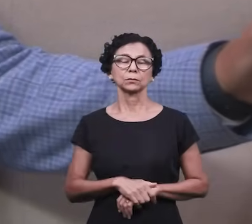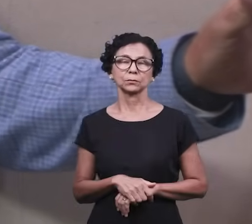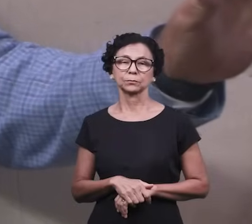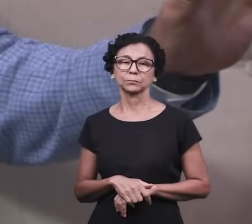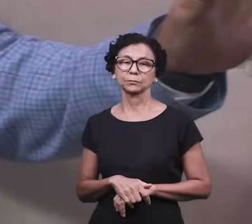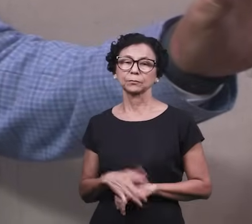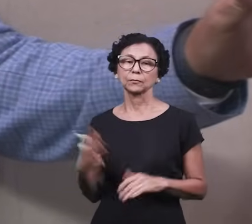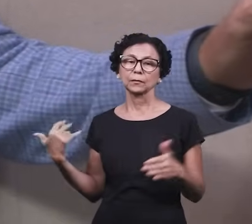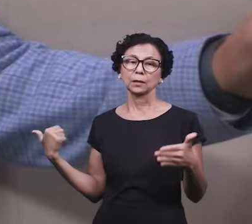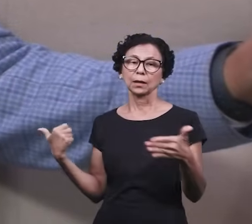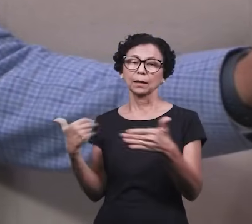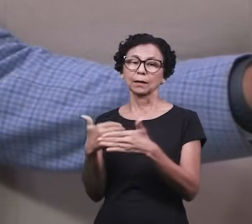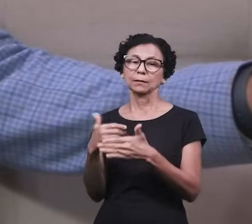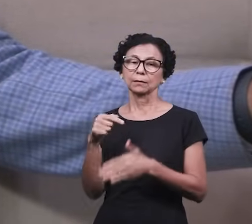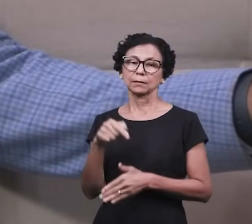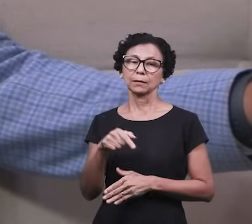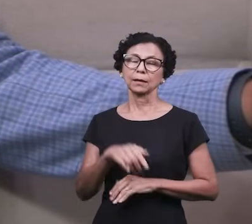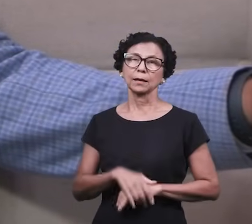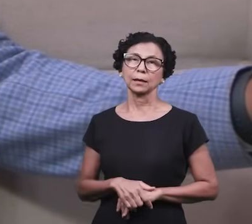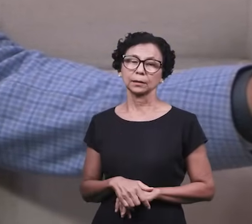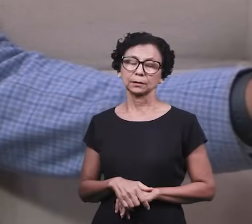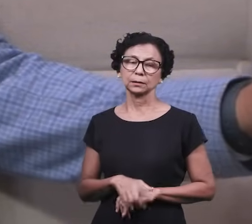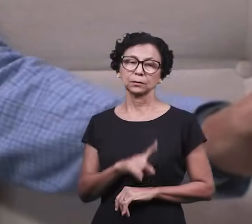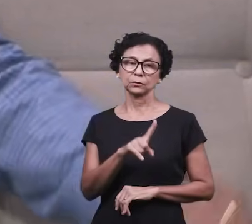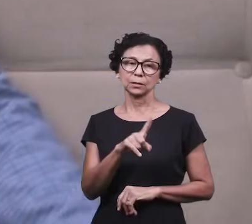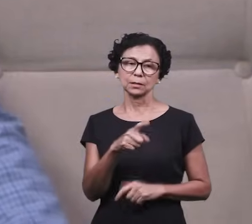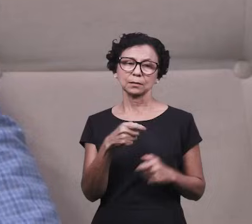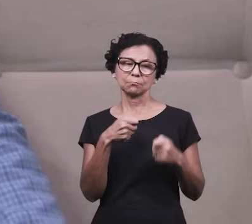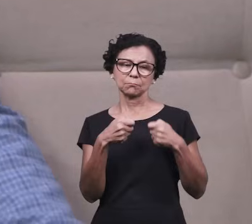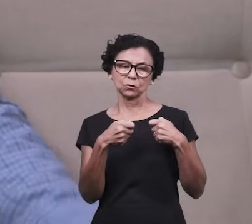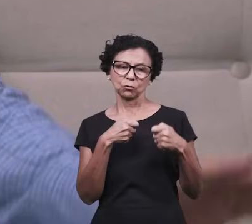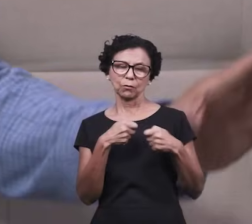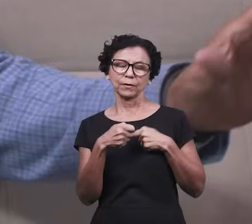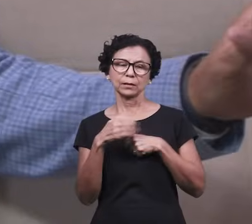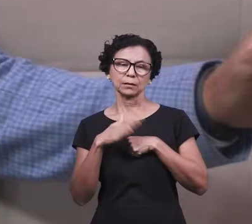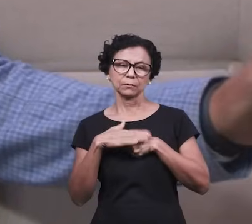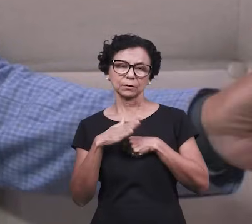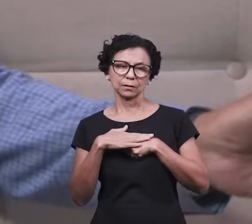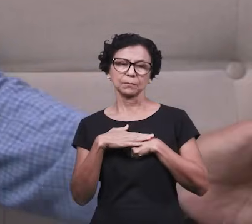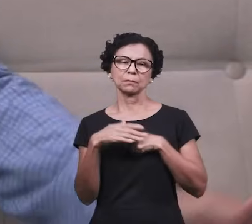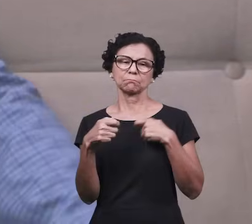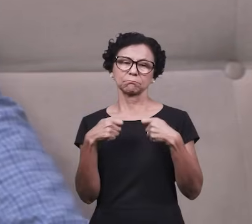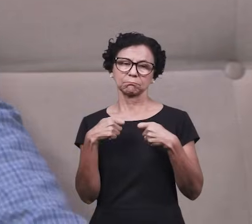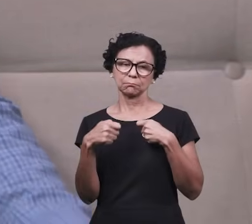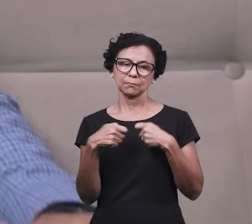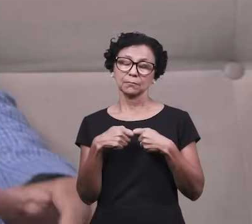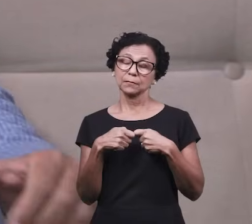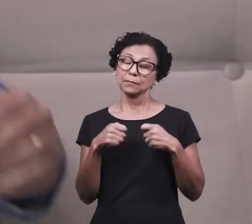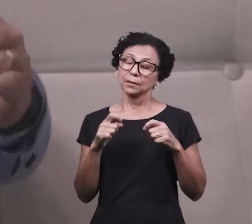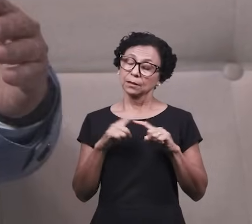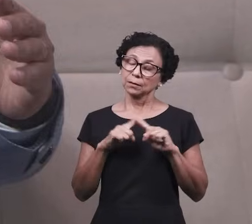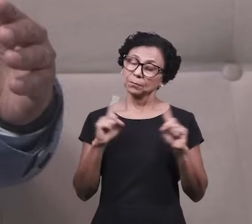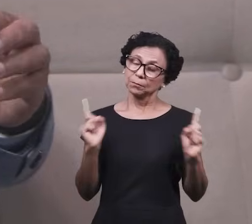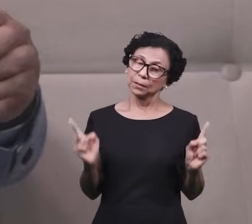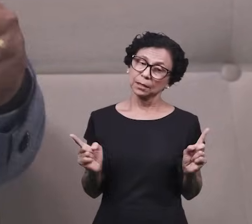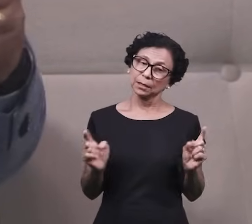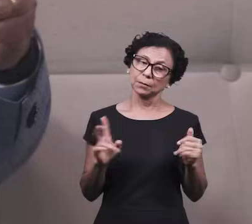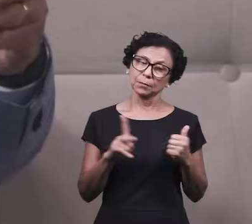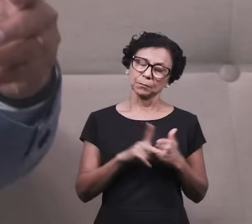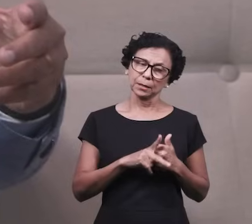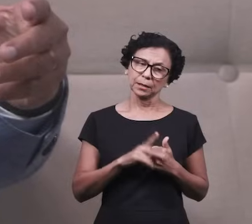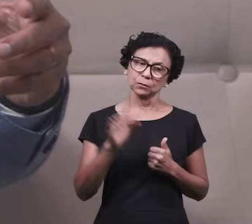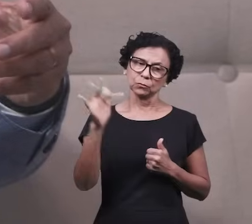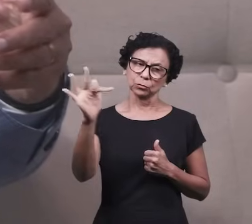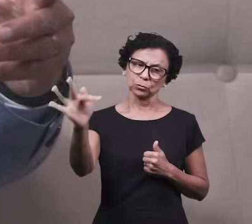até aqui você cingias a ti mesmo. Você fazia o que você queria. Mas quando você